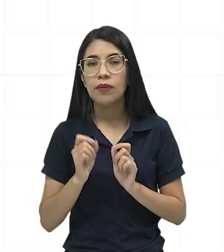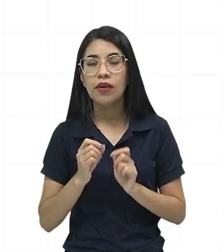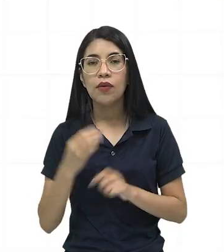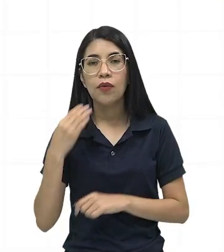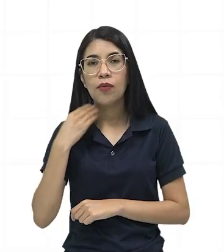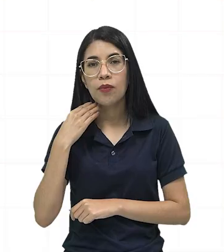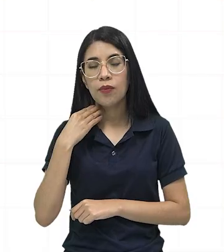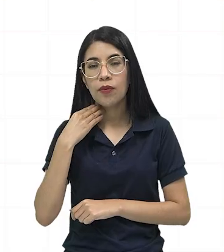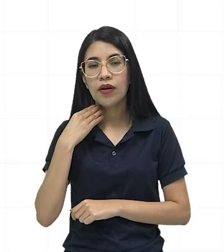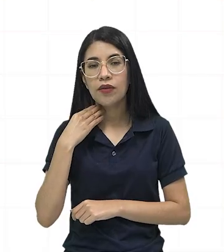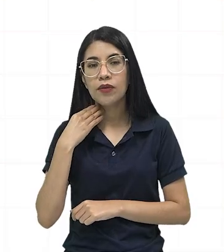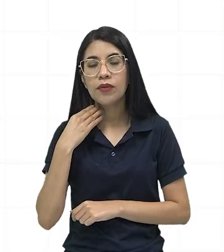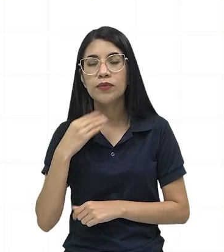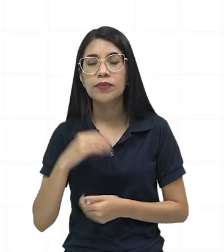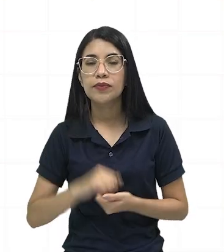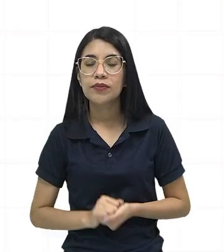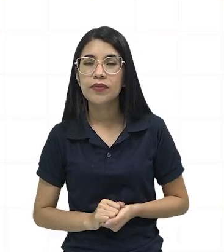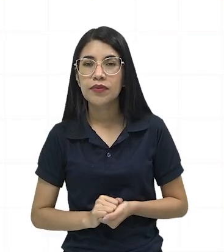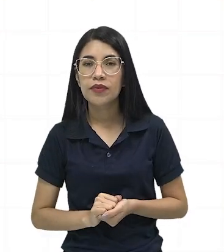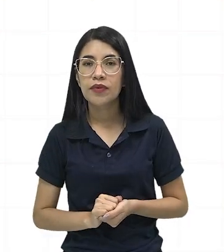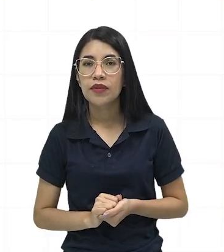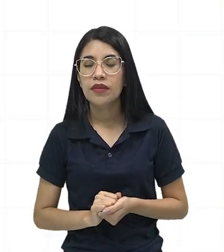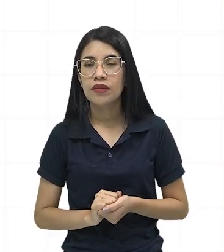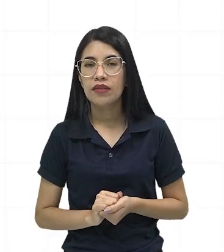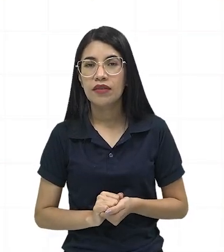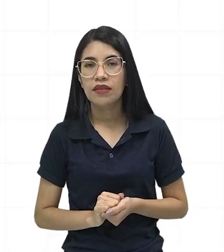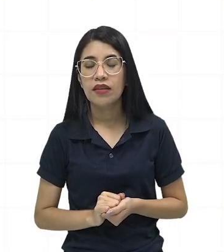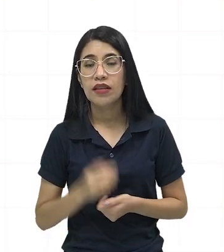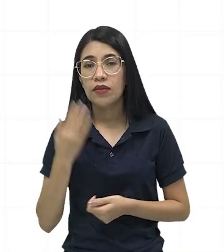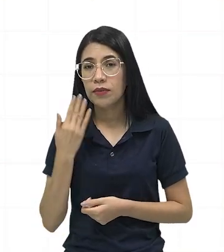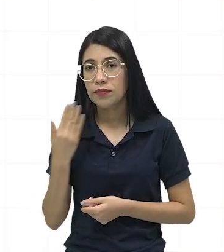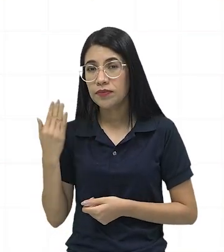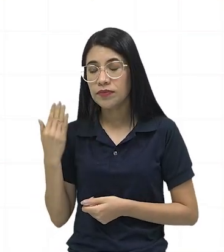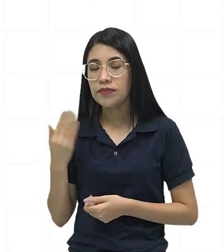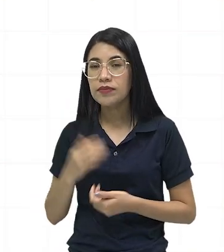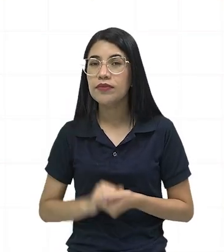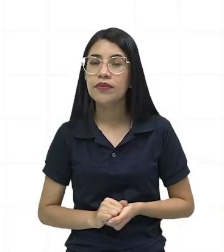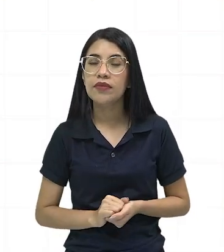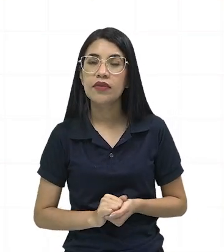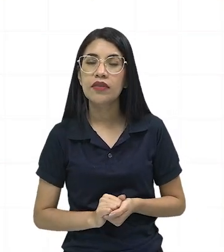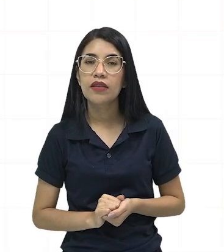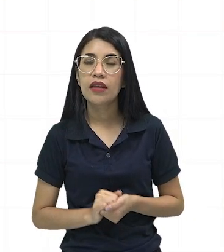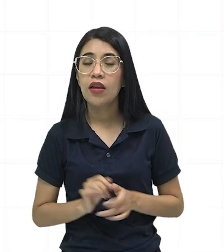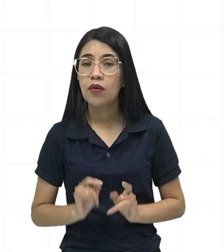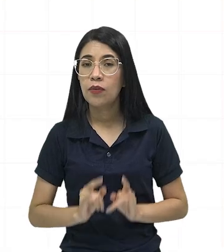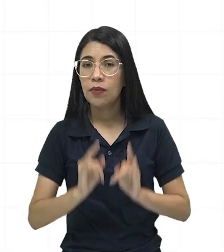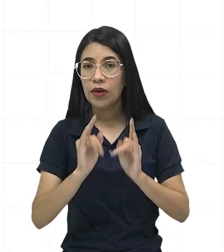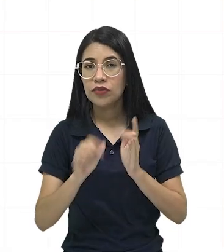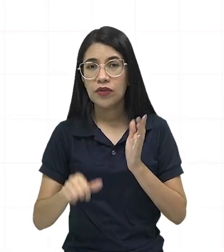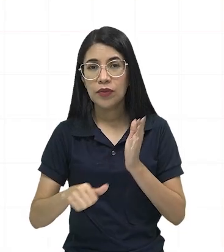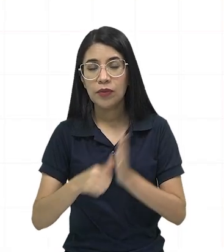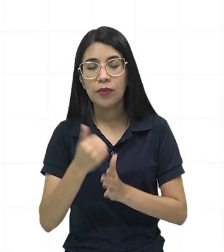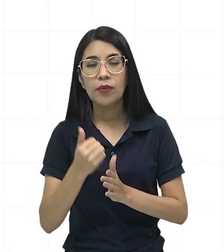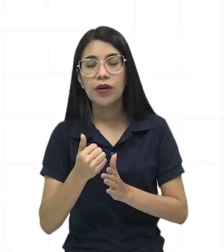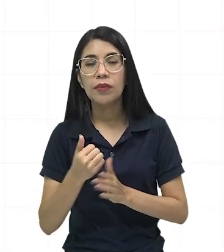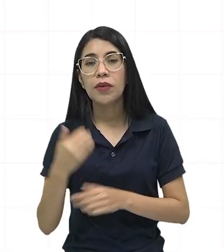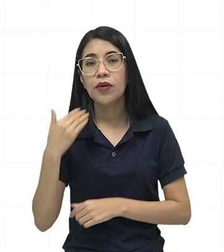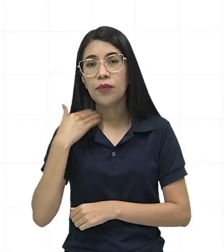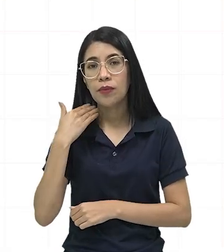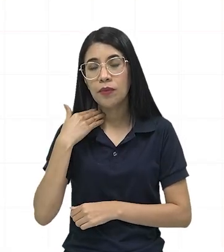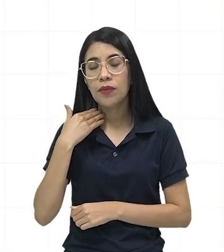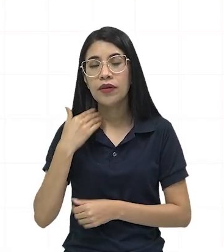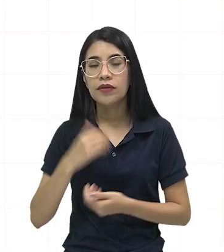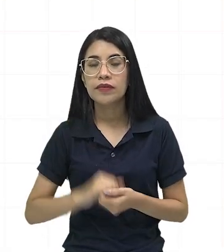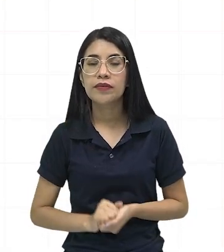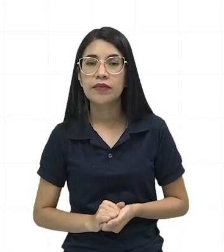Brasil. Temos aí, né, esse prédio, né, que vai ser o nosso primeiro banco. Mais uma